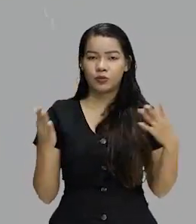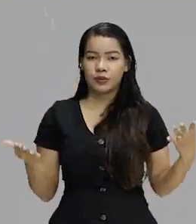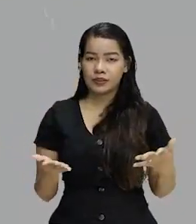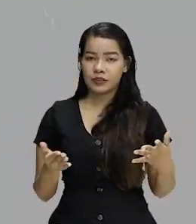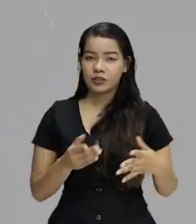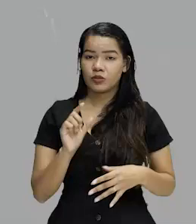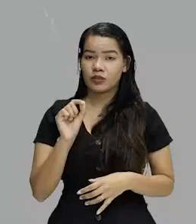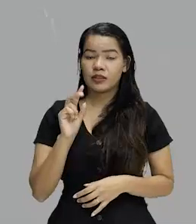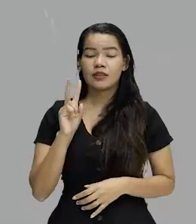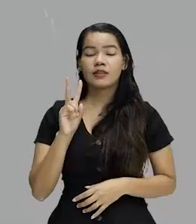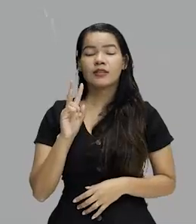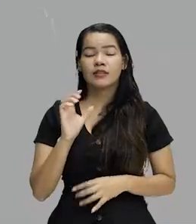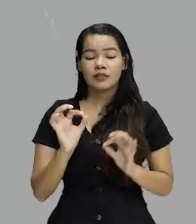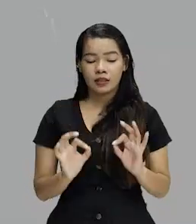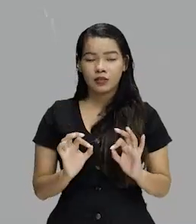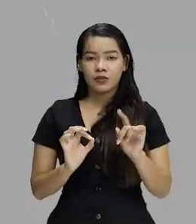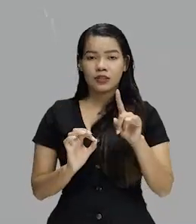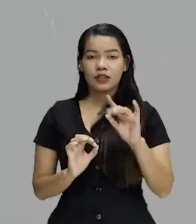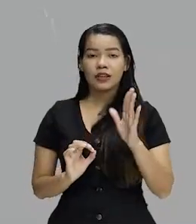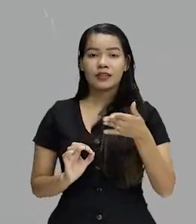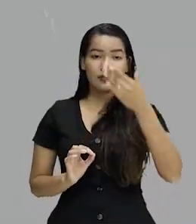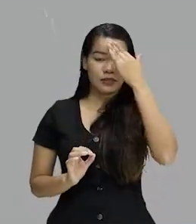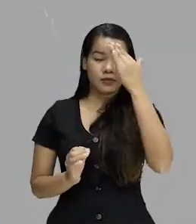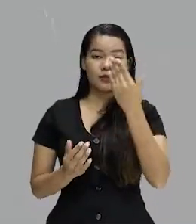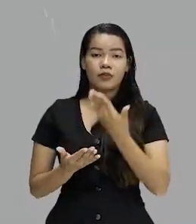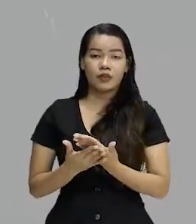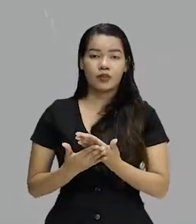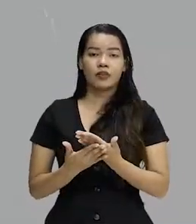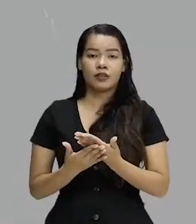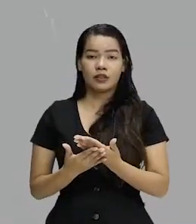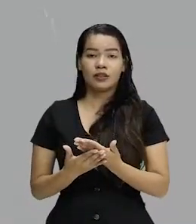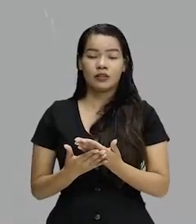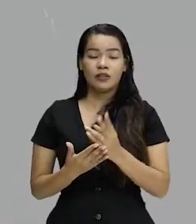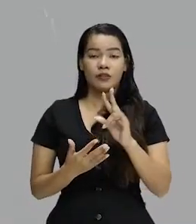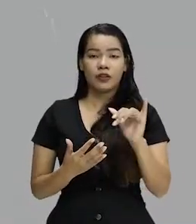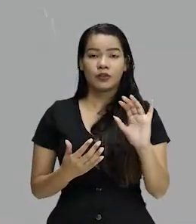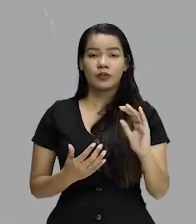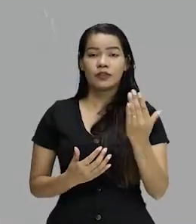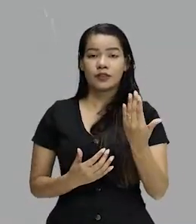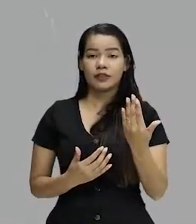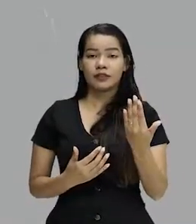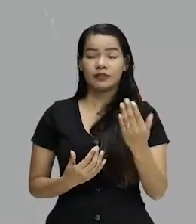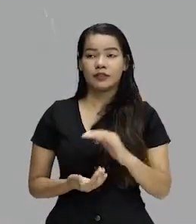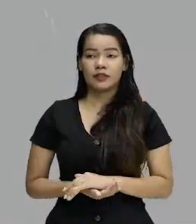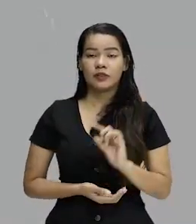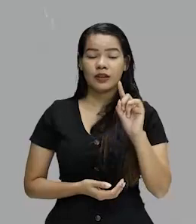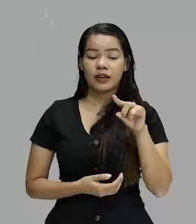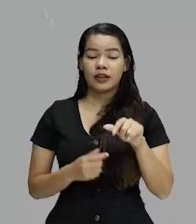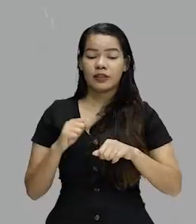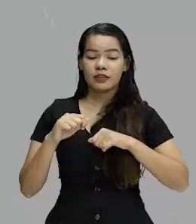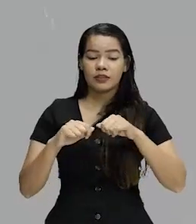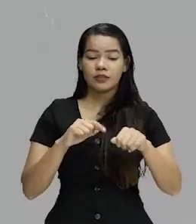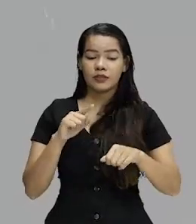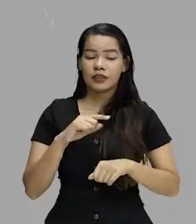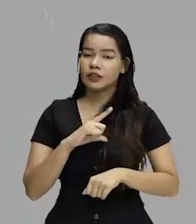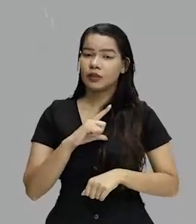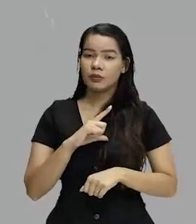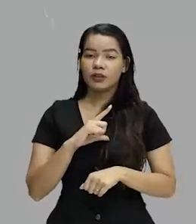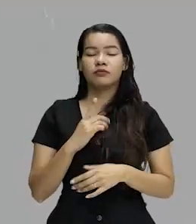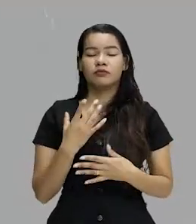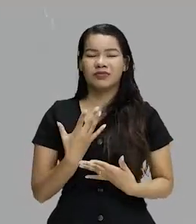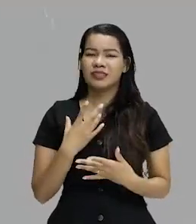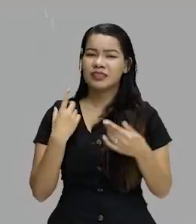acontecer. Eu viajarei, eu estudarei, ele jogará. Então, é aquela ação que você tem uma expectativa ou